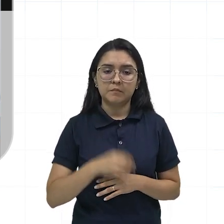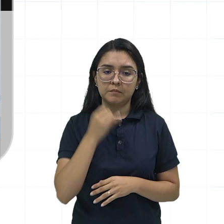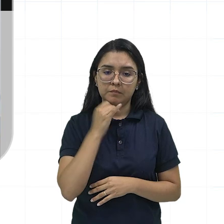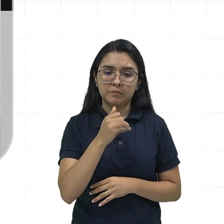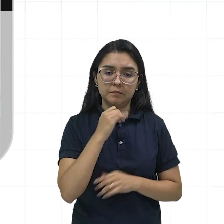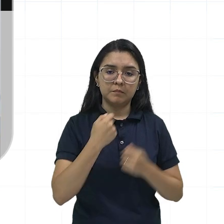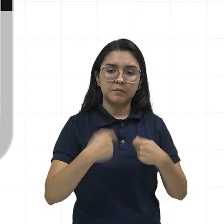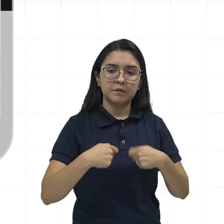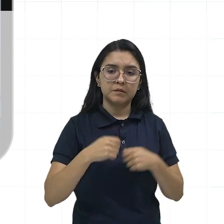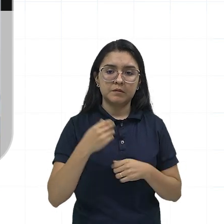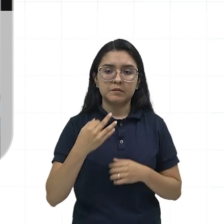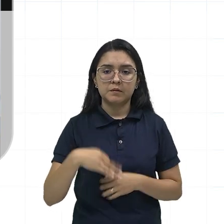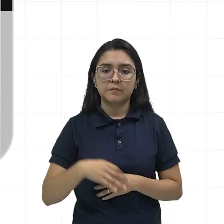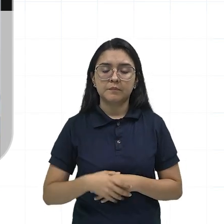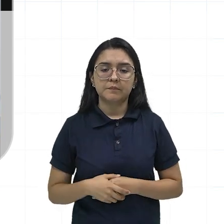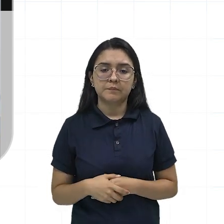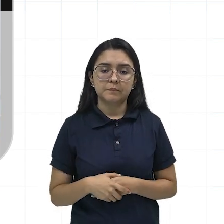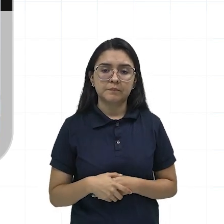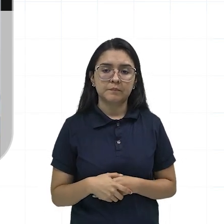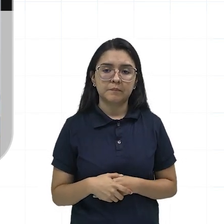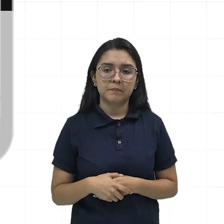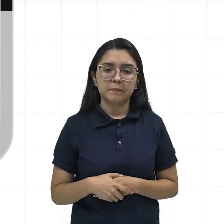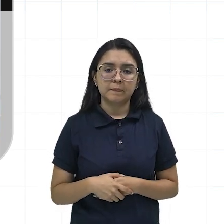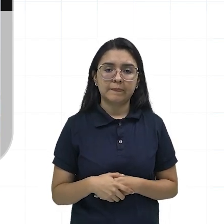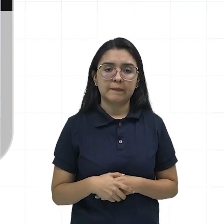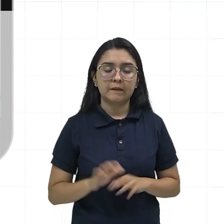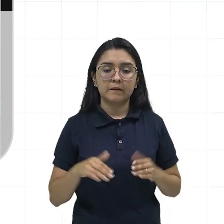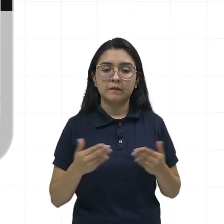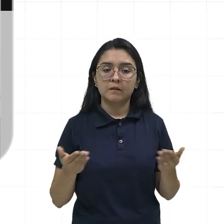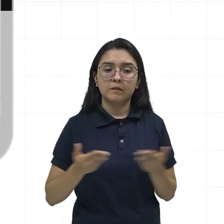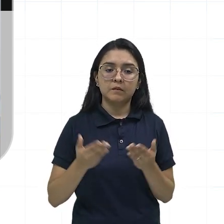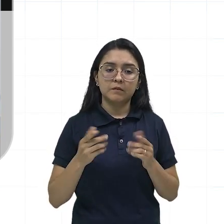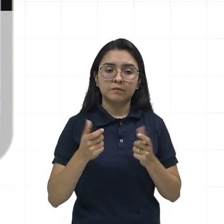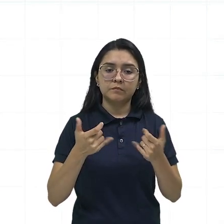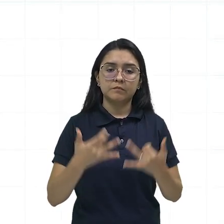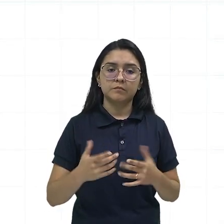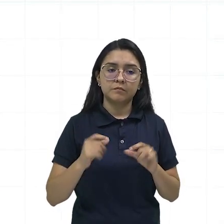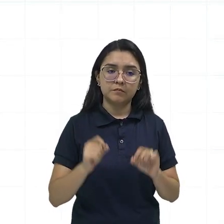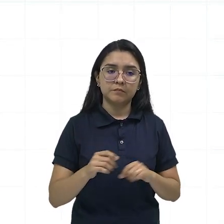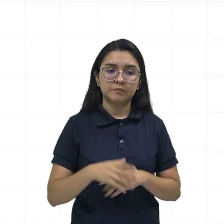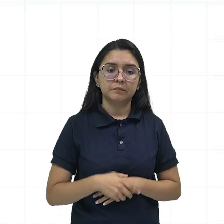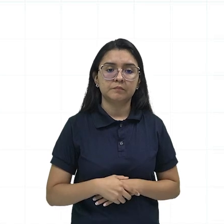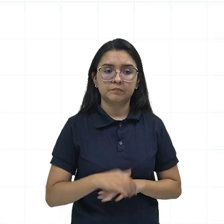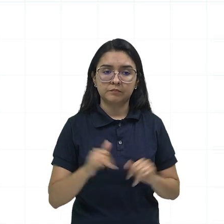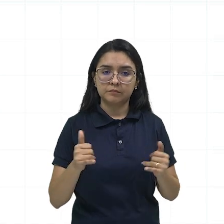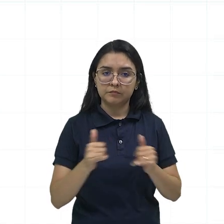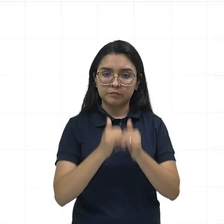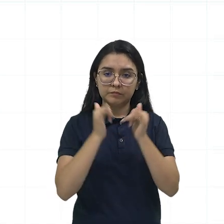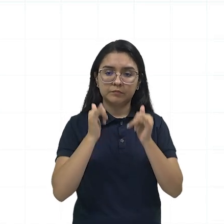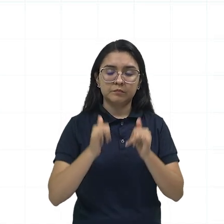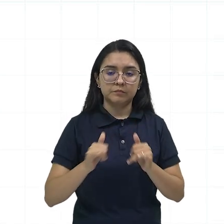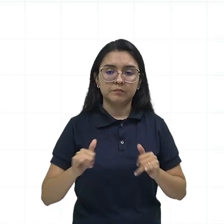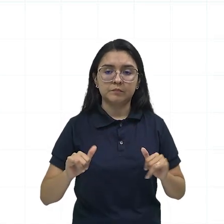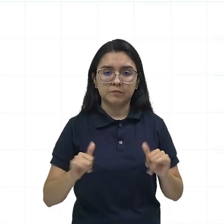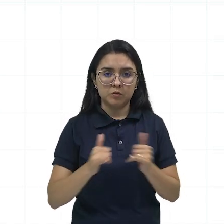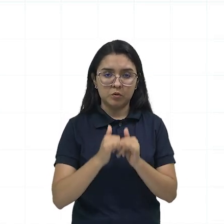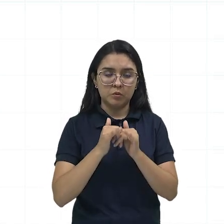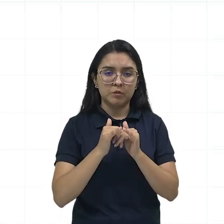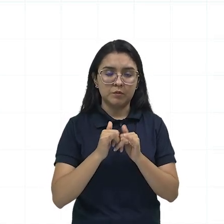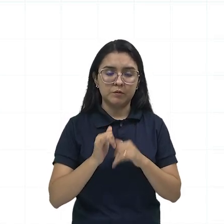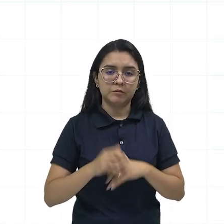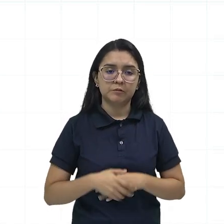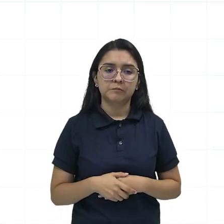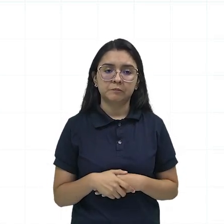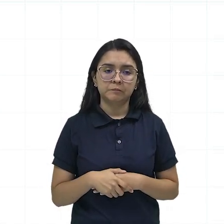necessária, certo? Vamos falar agora um pouquinho sobre as usinas hidrelétricas, né? Uma